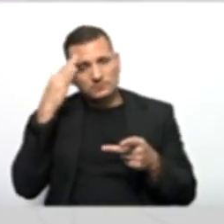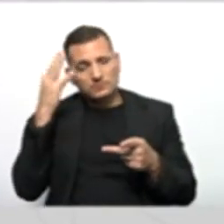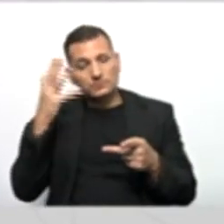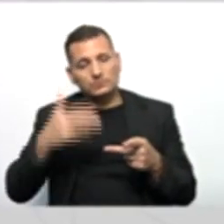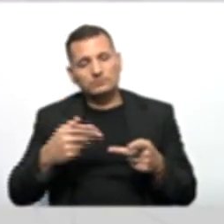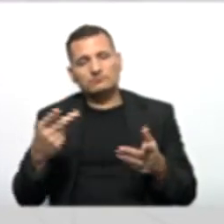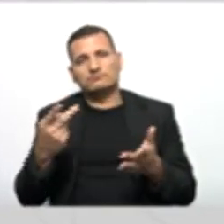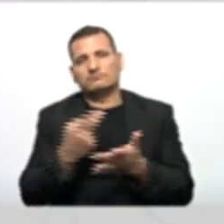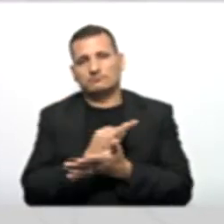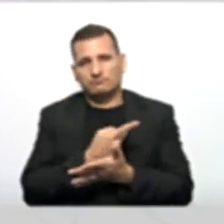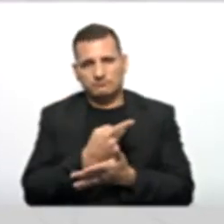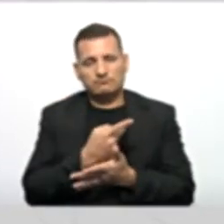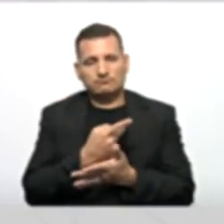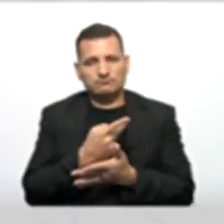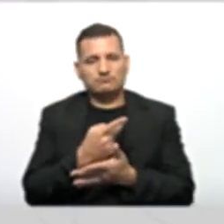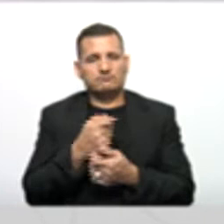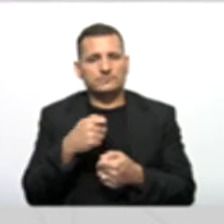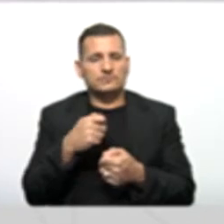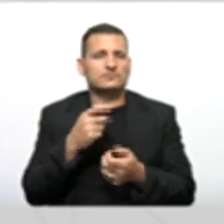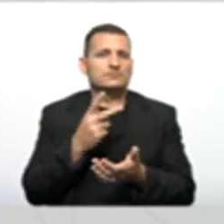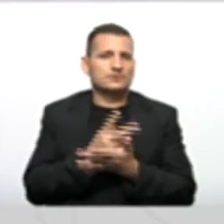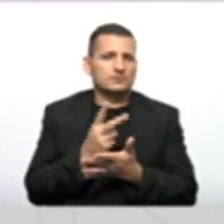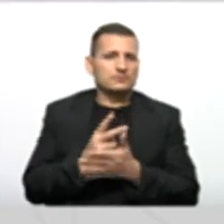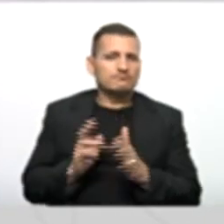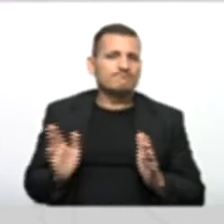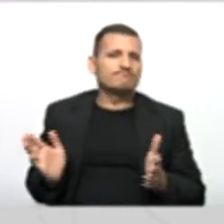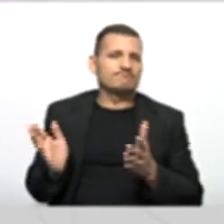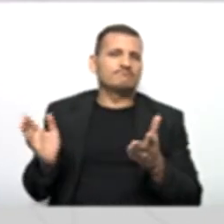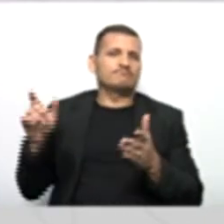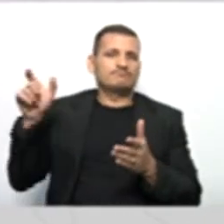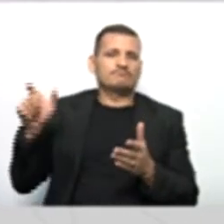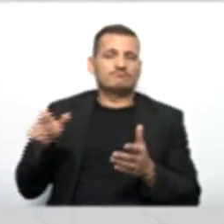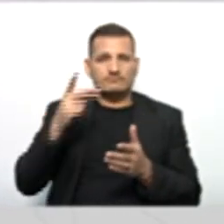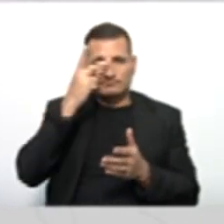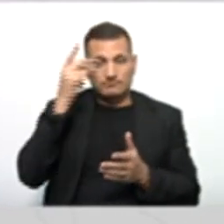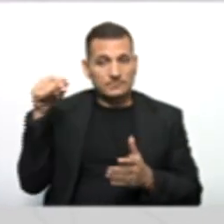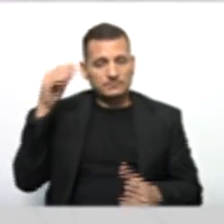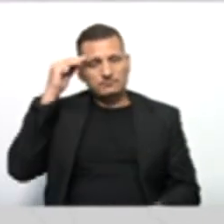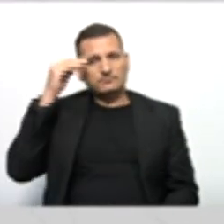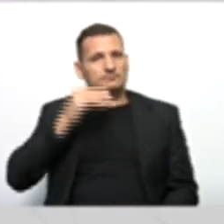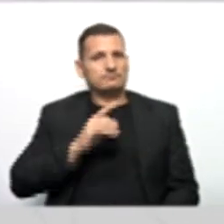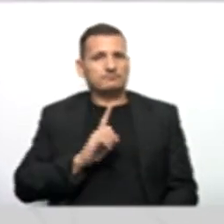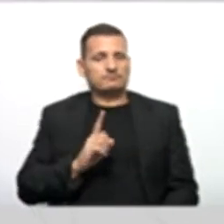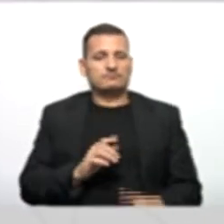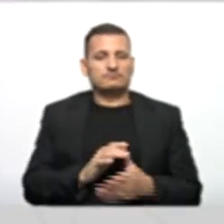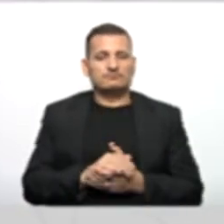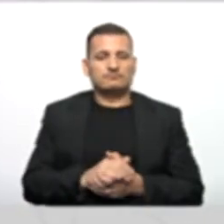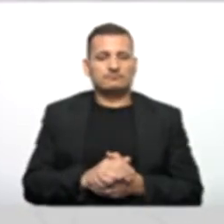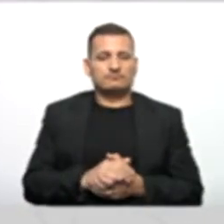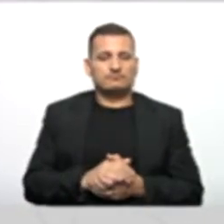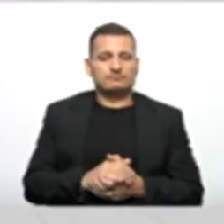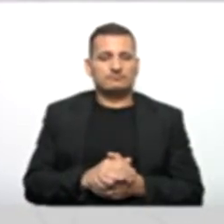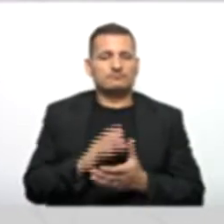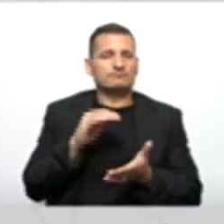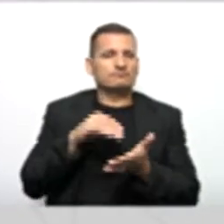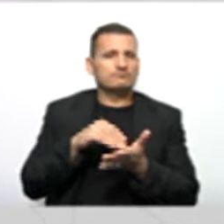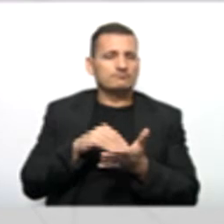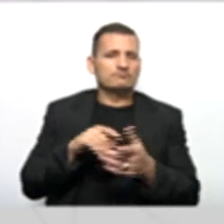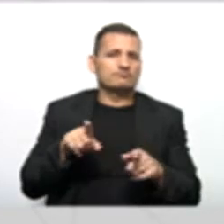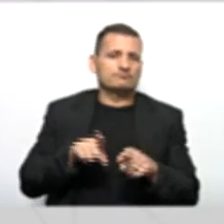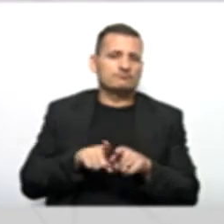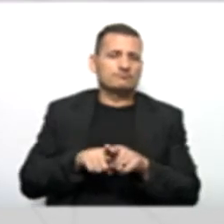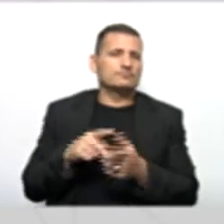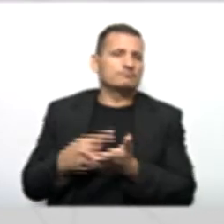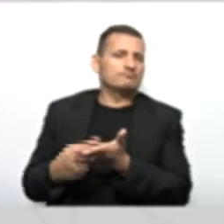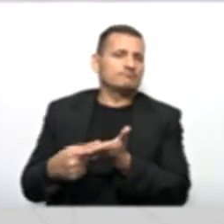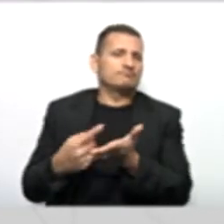está acontecendo, tá? Eu tenho que estar sempre estimulando essa pessoa para que ela não desista daquilo. A falta de acordo das partes interessadas em